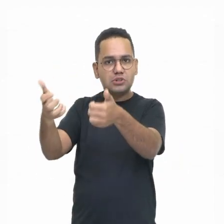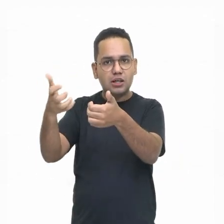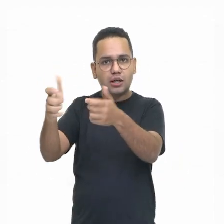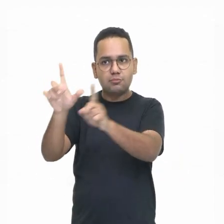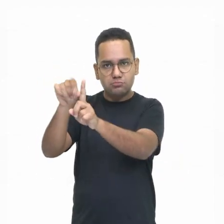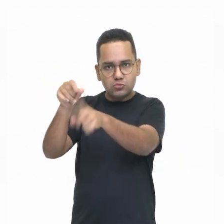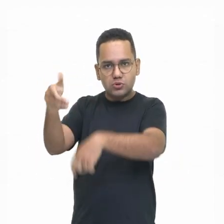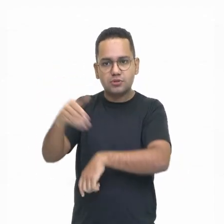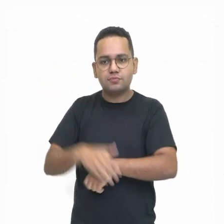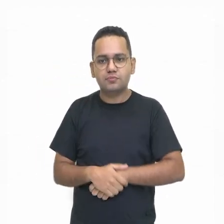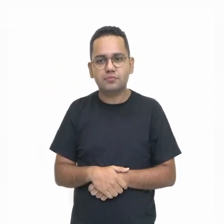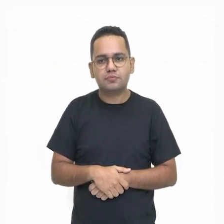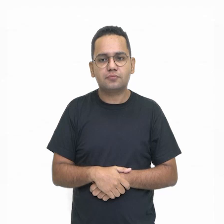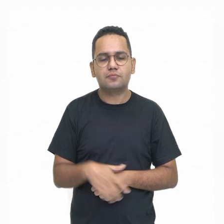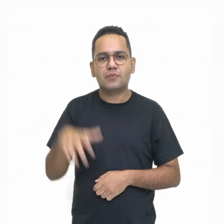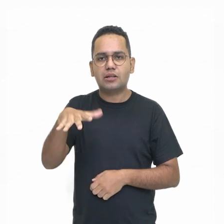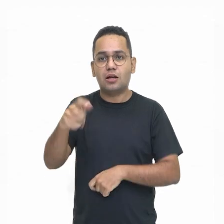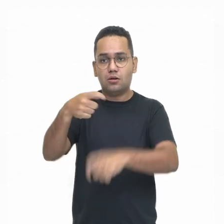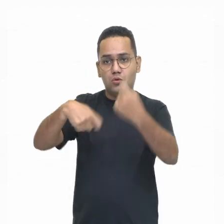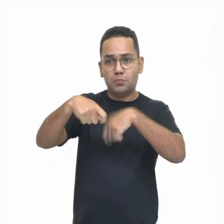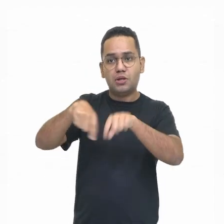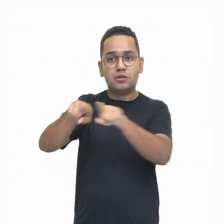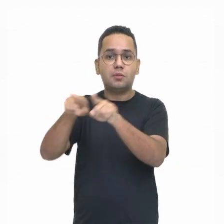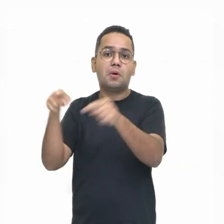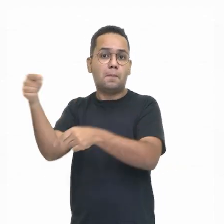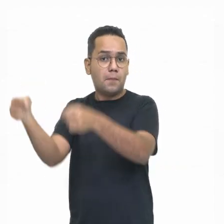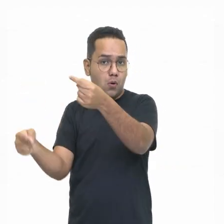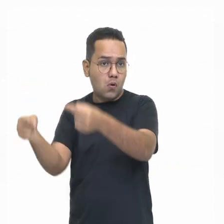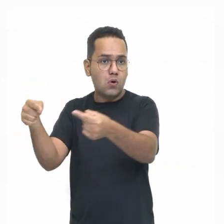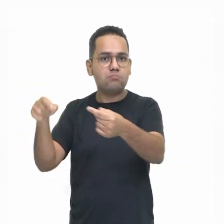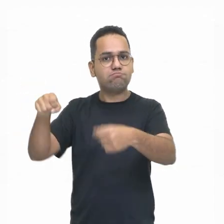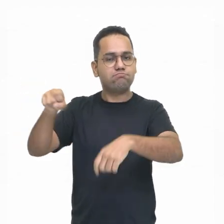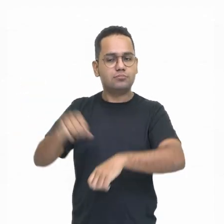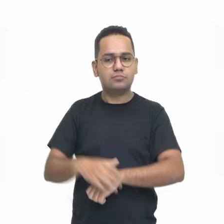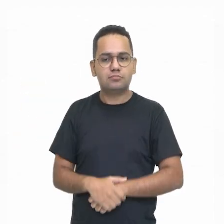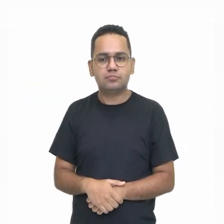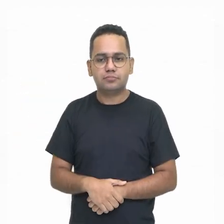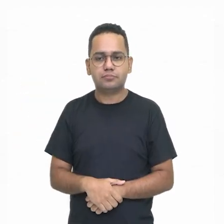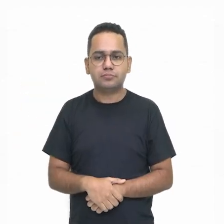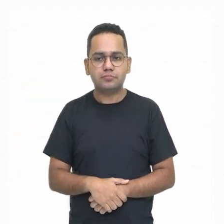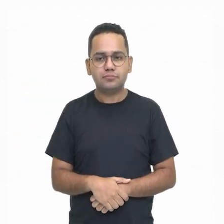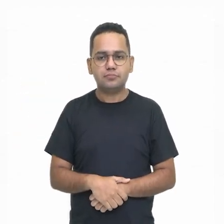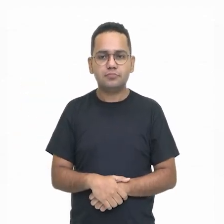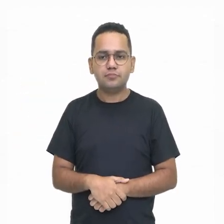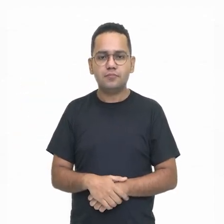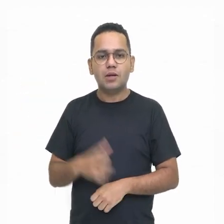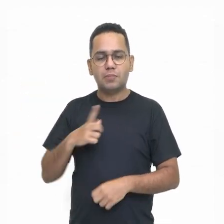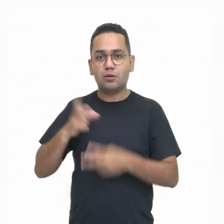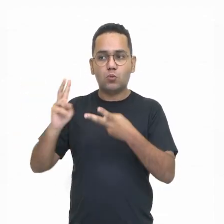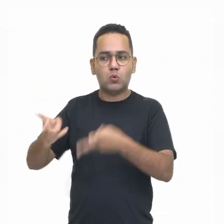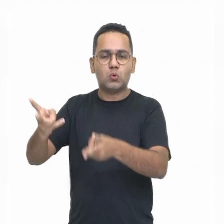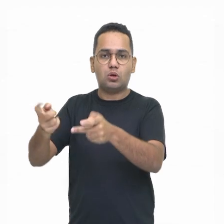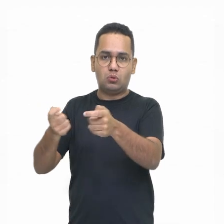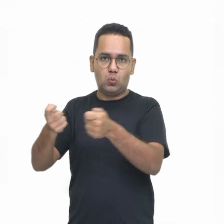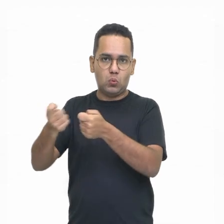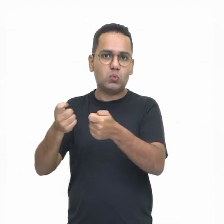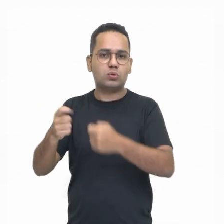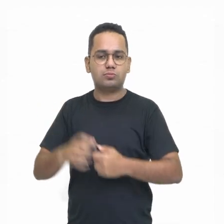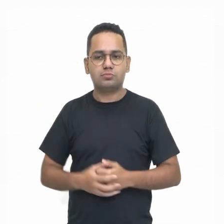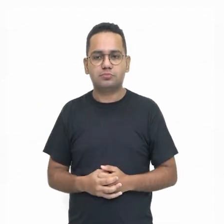também na questão política, como gestor, como alguém capaz de manter a questão econômica sob controle,